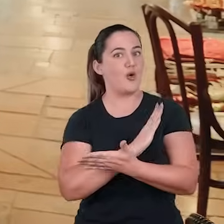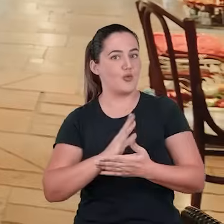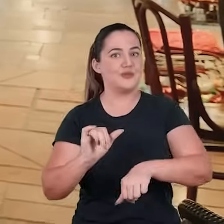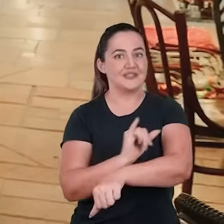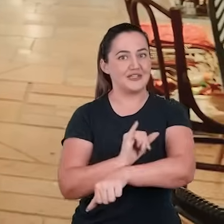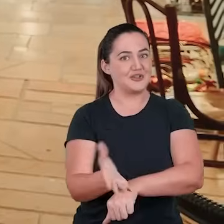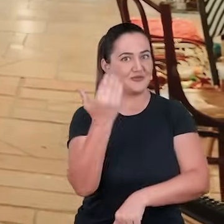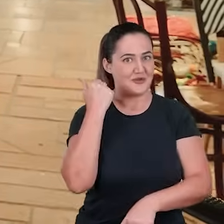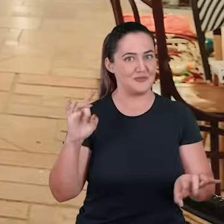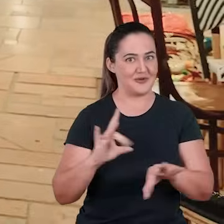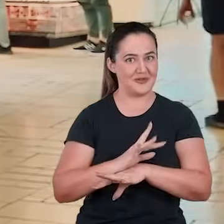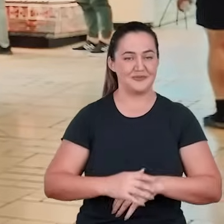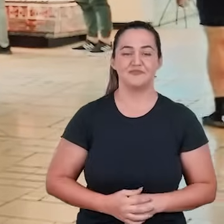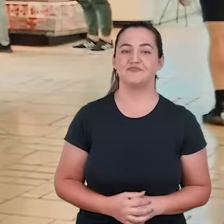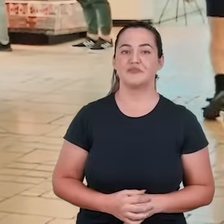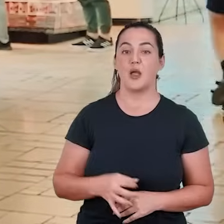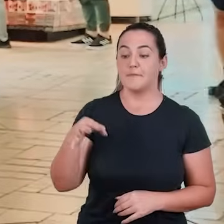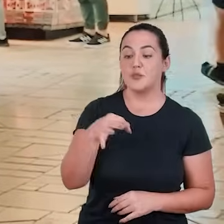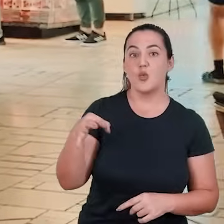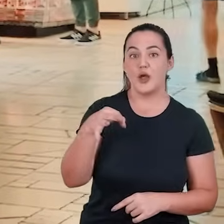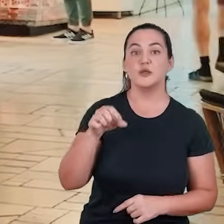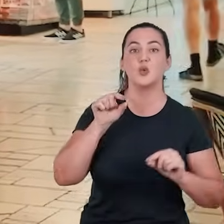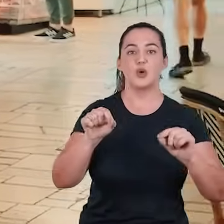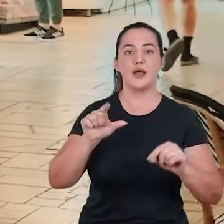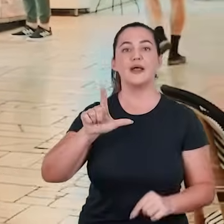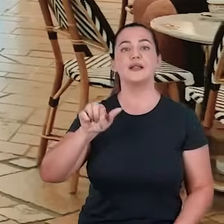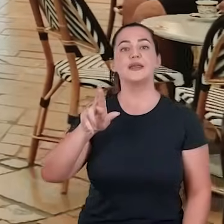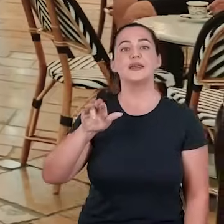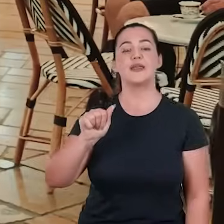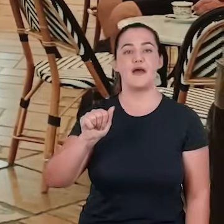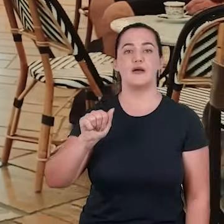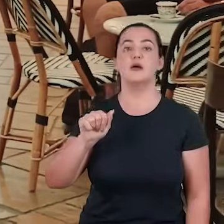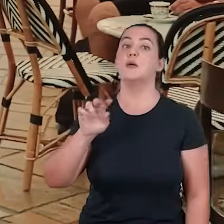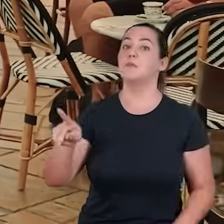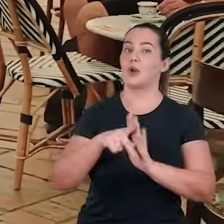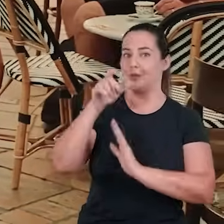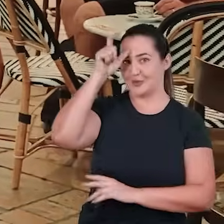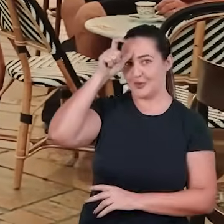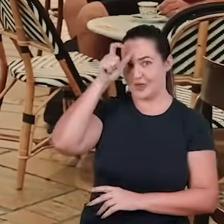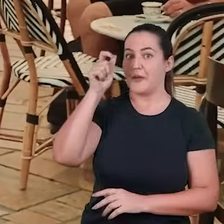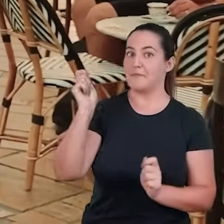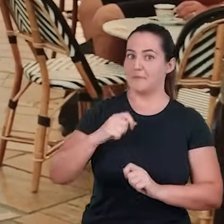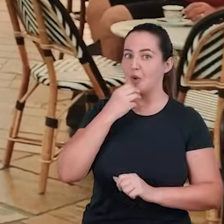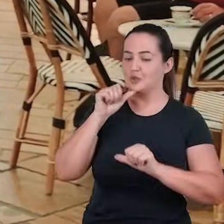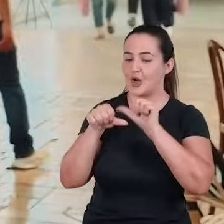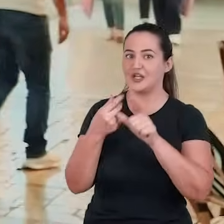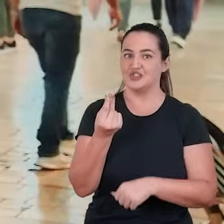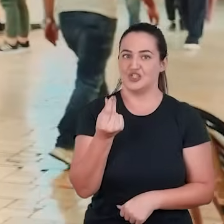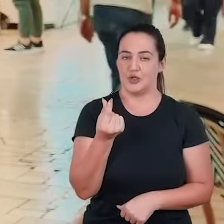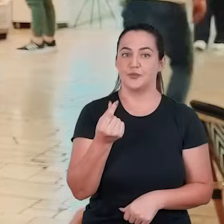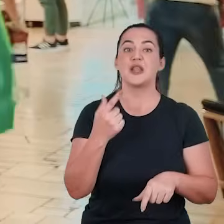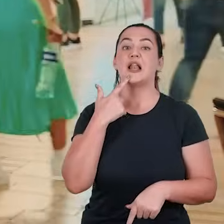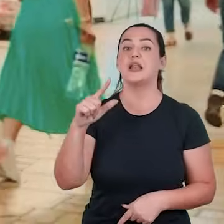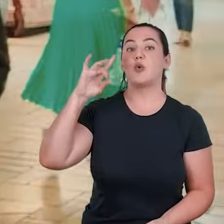então já venha preparado, viu? A moeda local daqui é a lira turca. Então, quando vier, vale a pena trocar um dinheiro também.